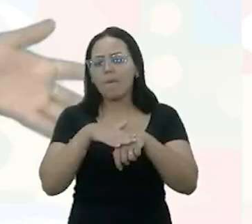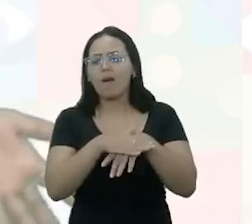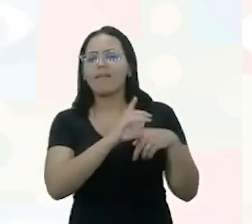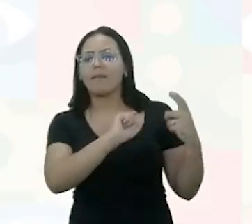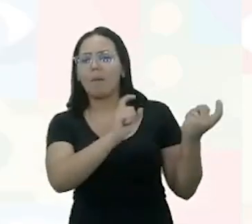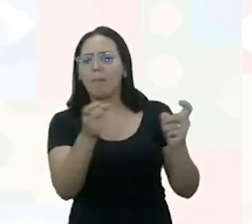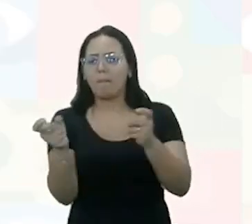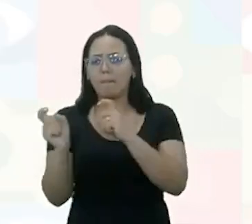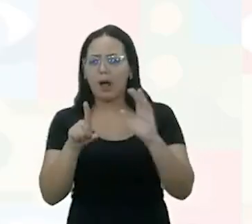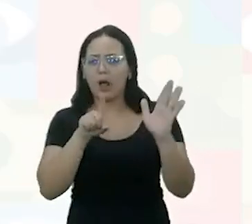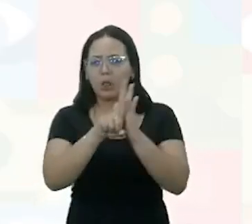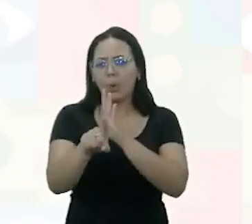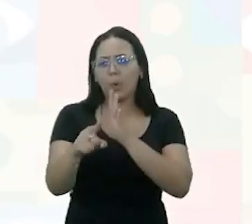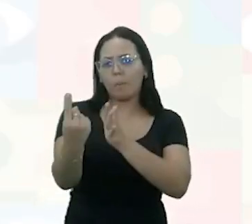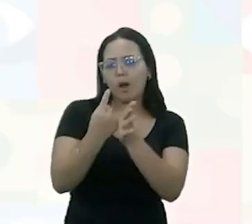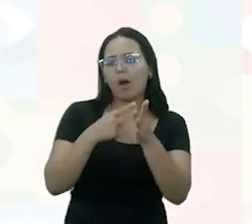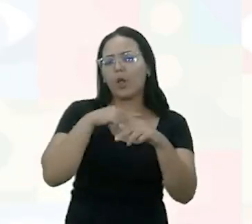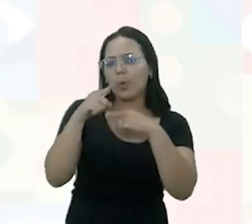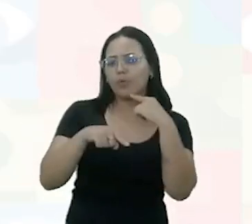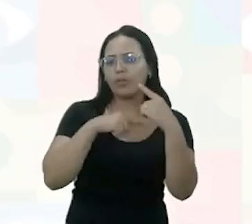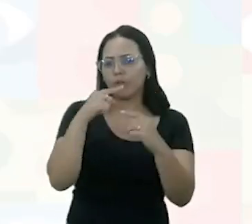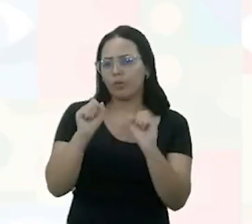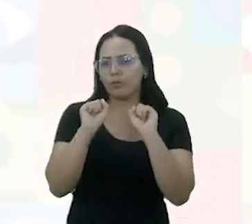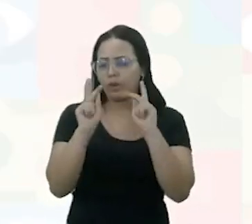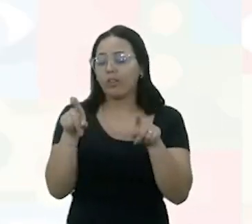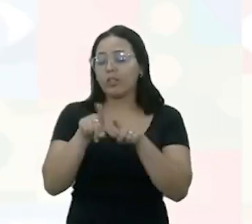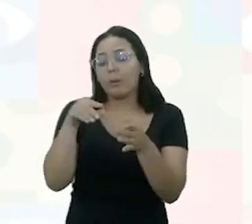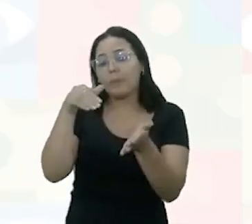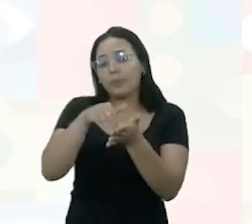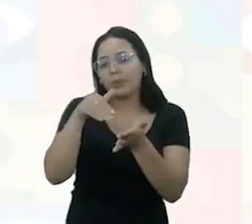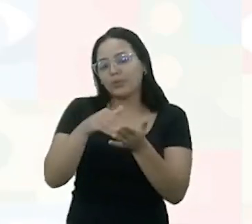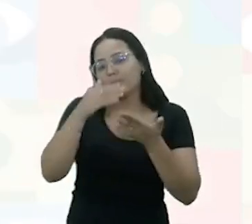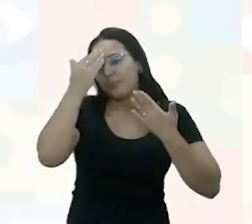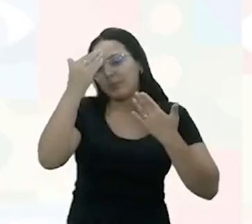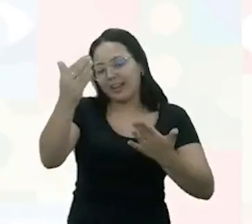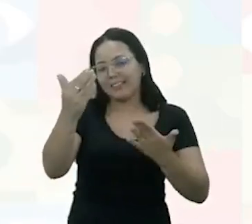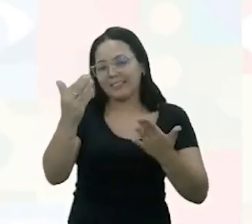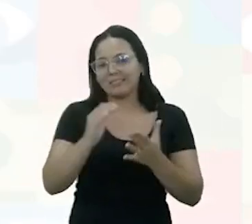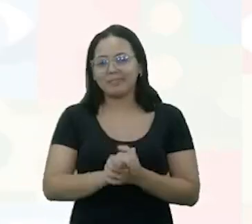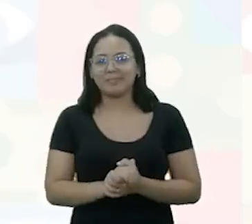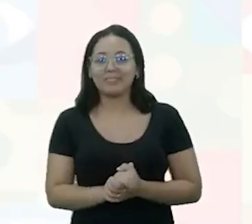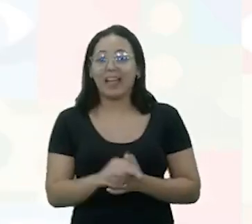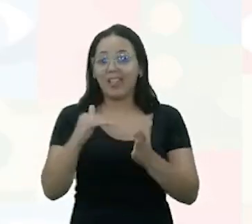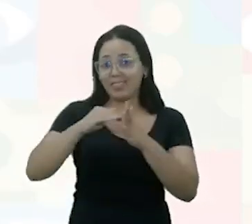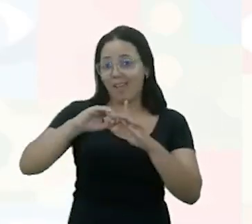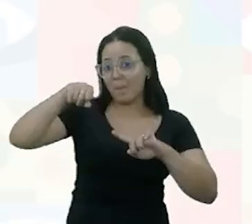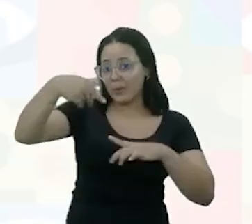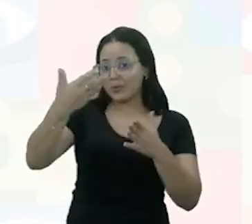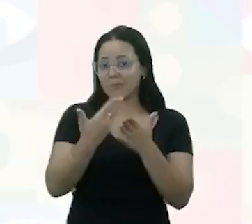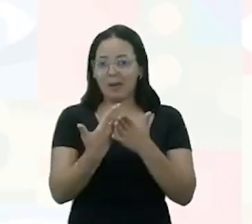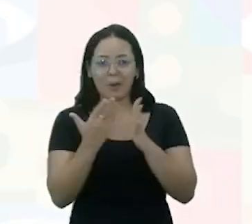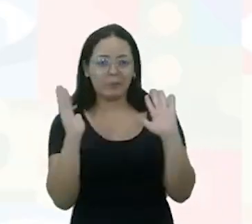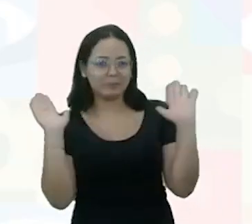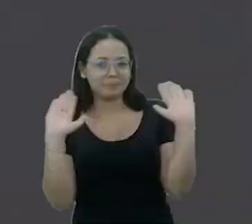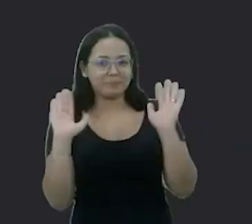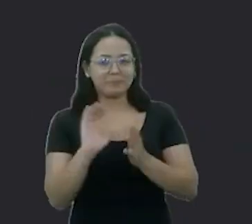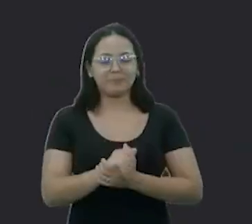todas as dúvidas aonde no fórum. E por último, muita gratidão e até a próxima aula.